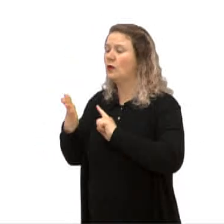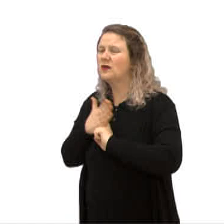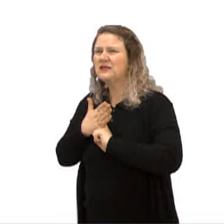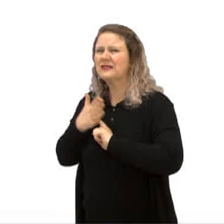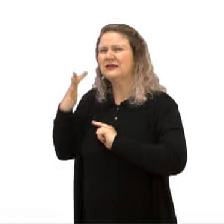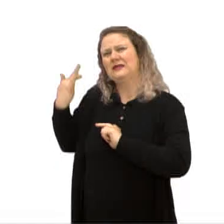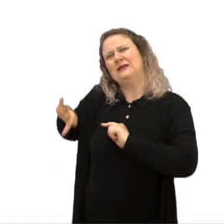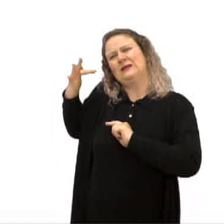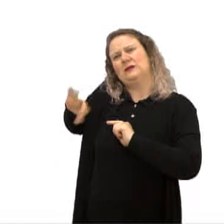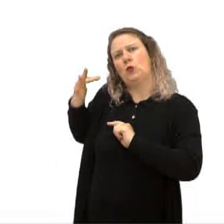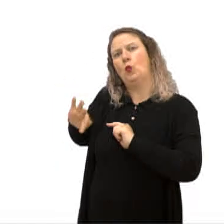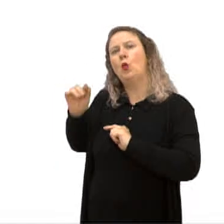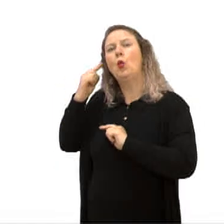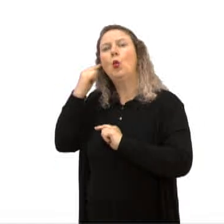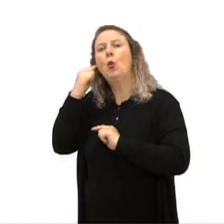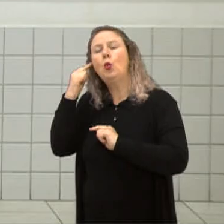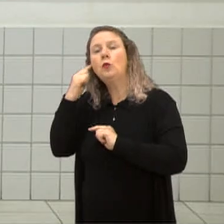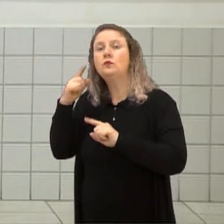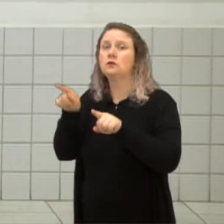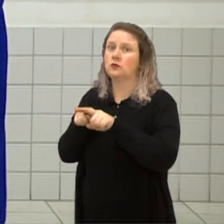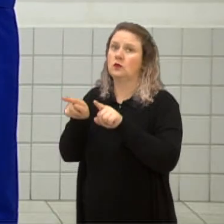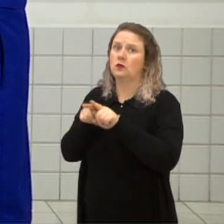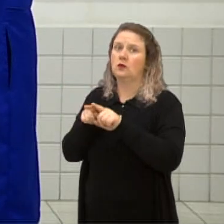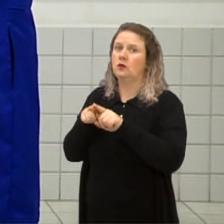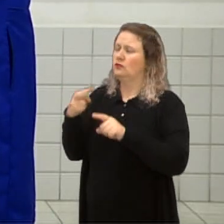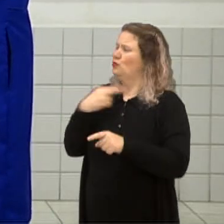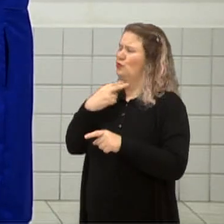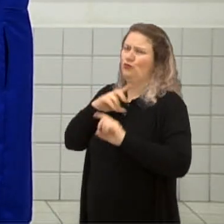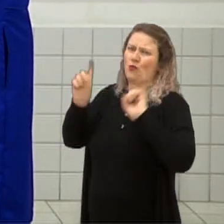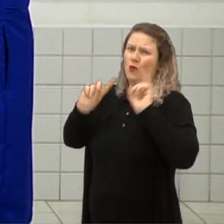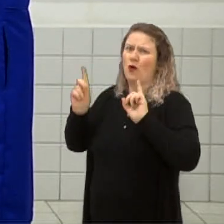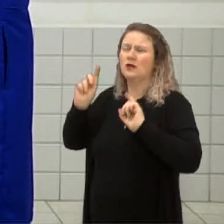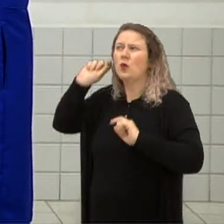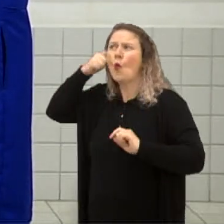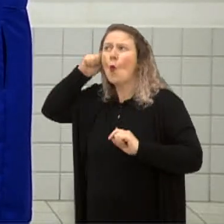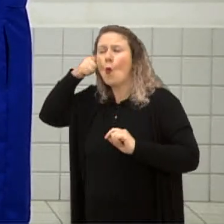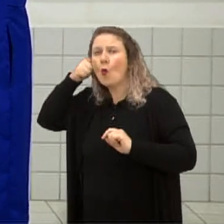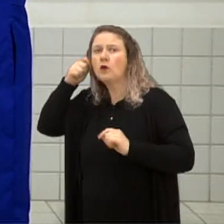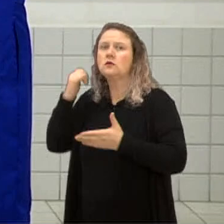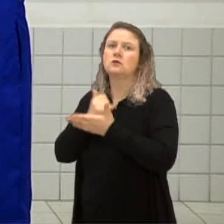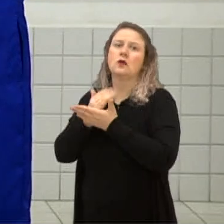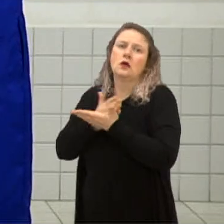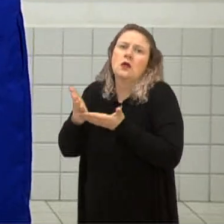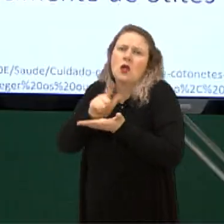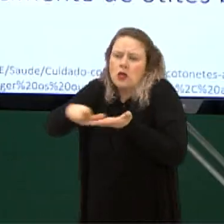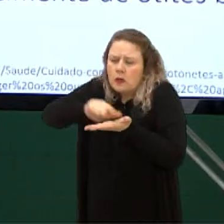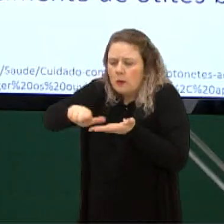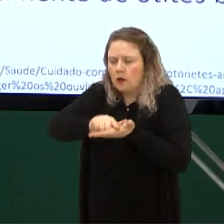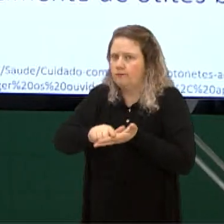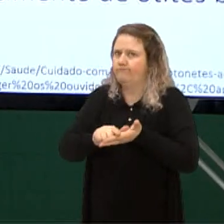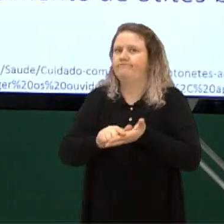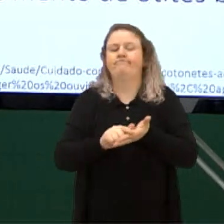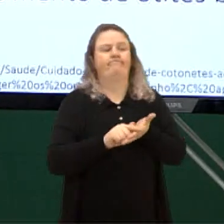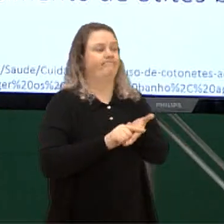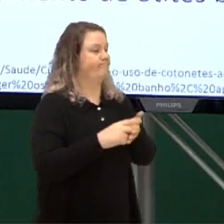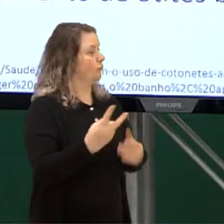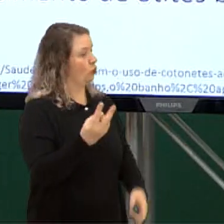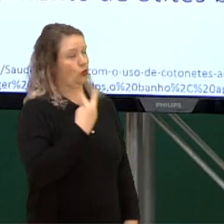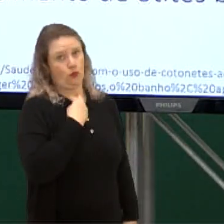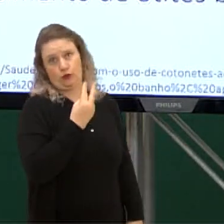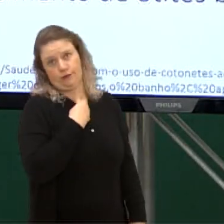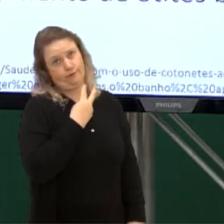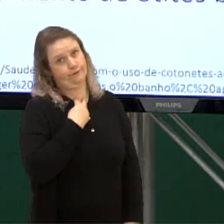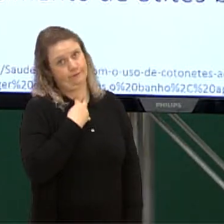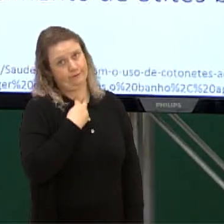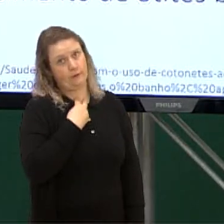otites bacterianas. Então não pode limpar o ouvido com cotonete? Não pode, por isso que eu trouxe para vocês hoje para mostrar. É